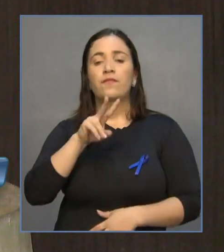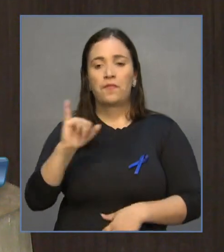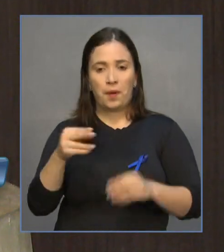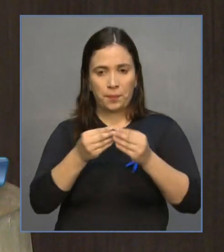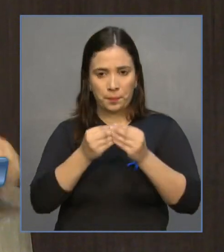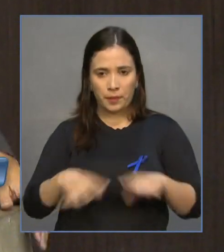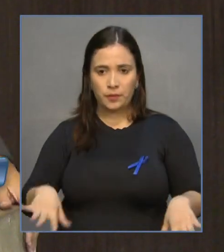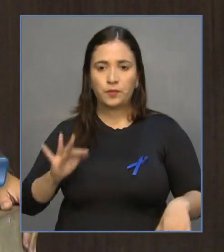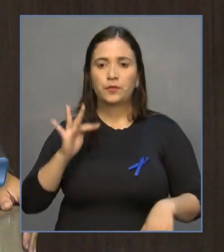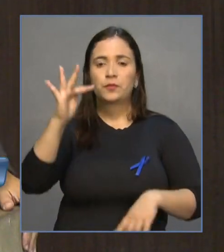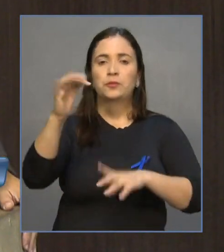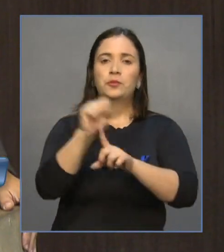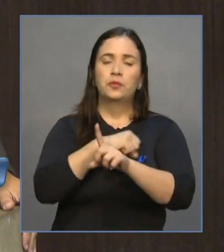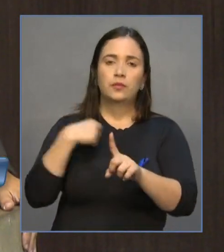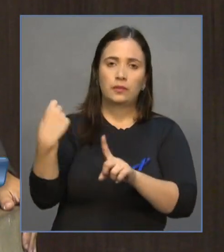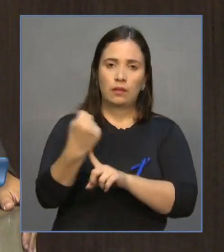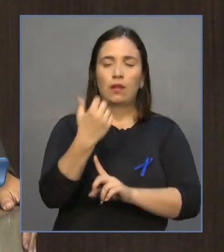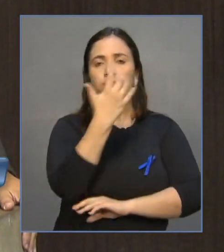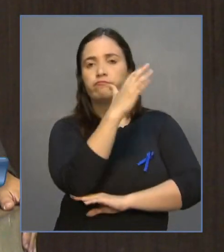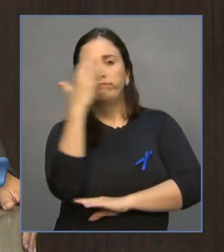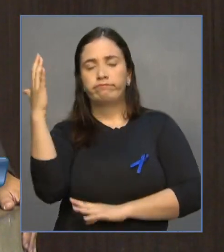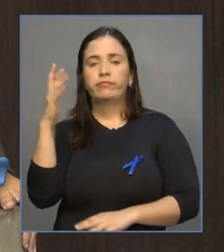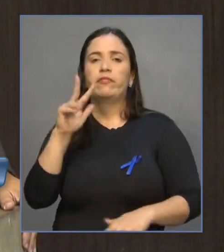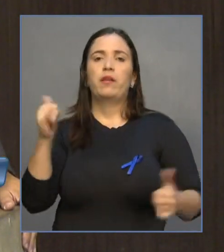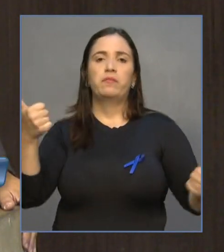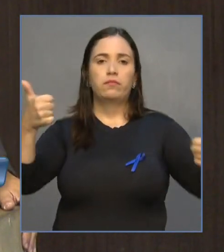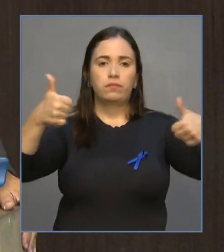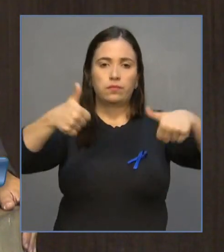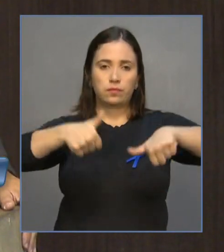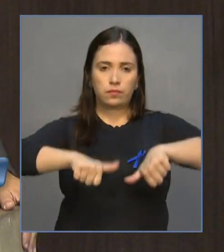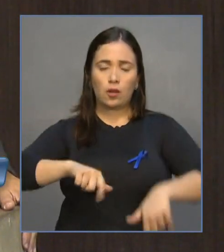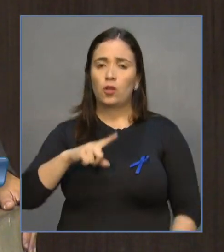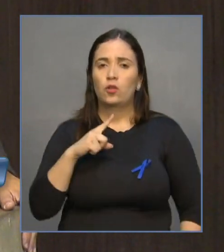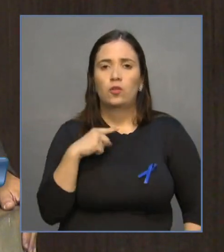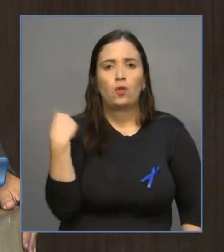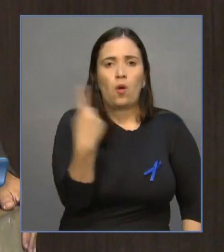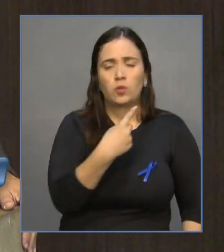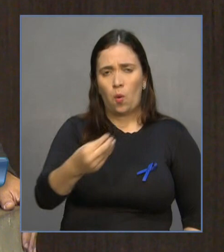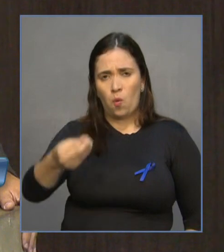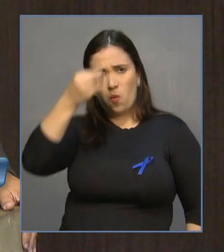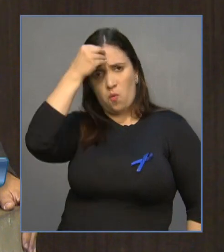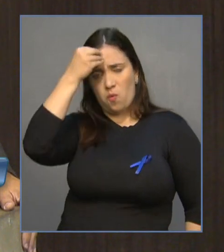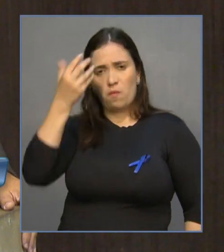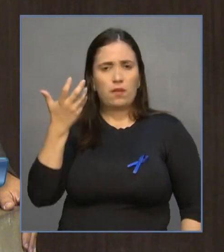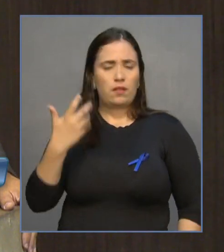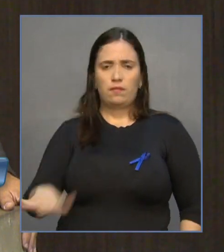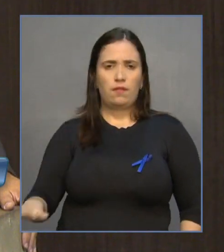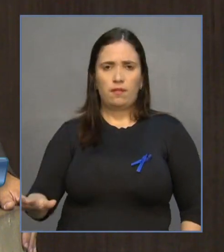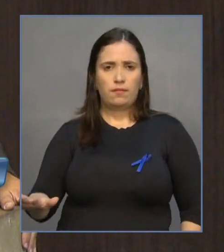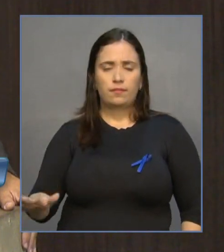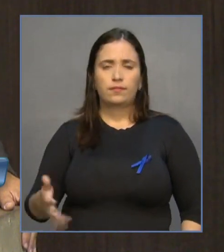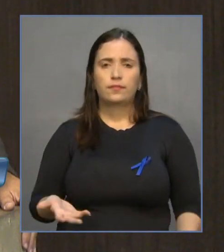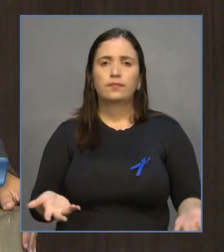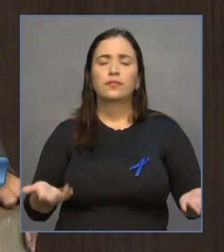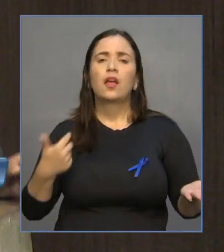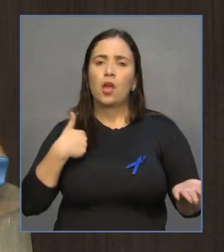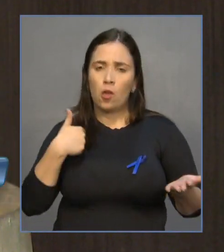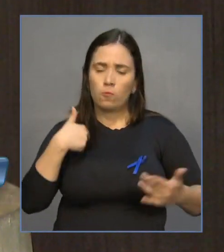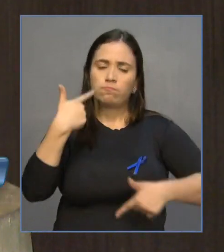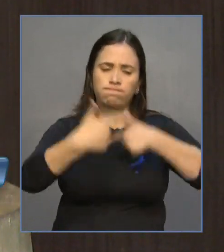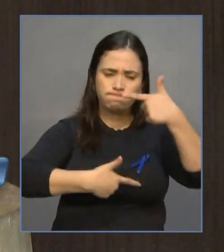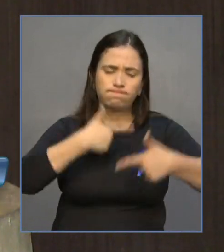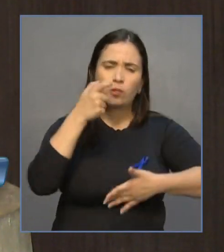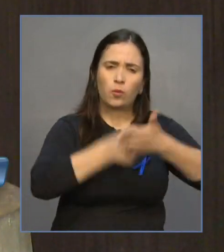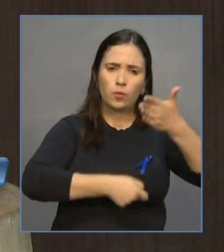humanos, sociais, ambientais inúmeros. E nós não poderemos ser cúmplices disso. Eu tenho feito a minha